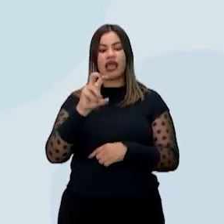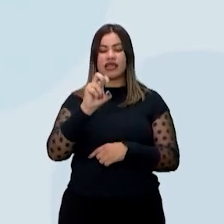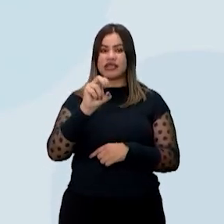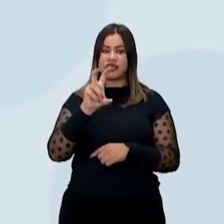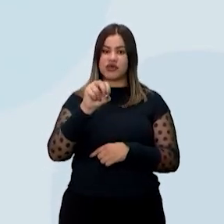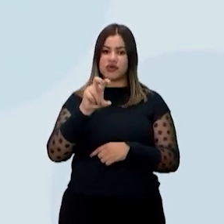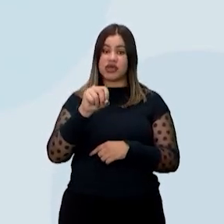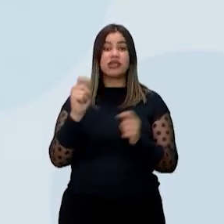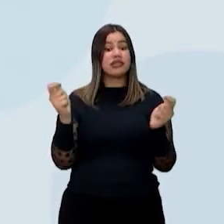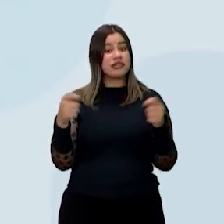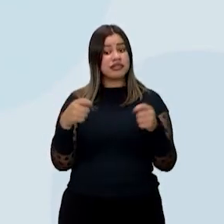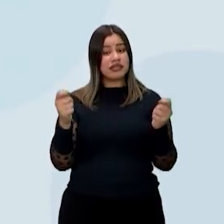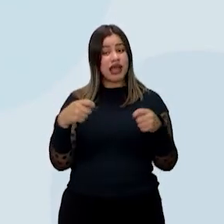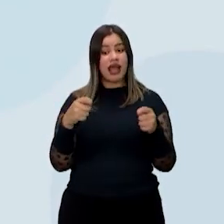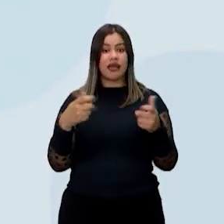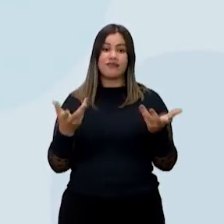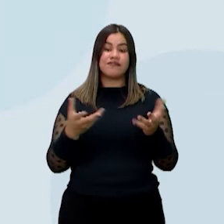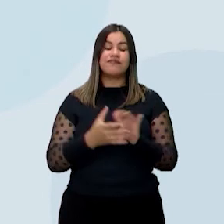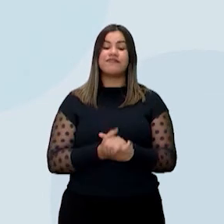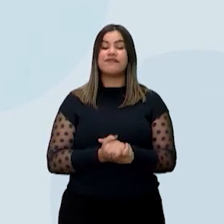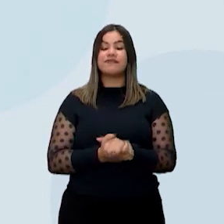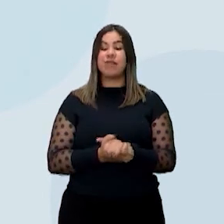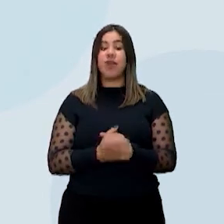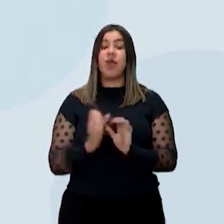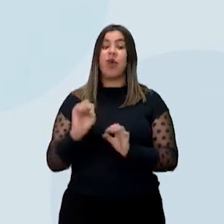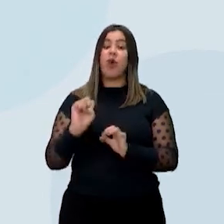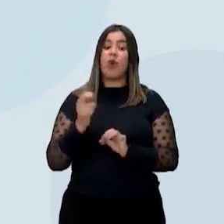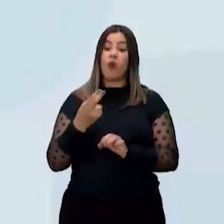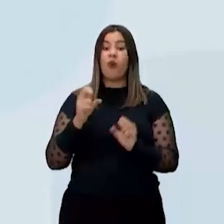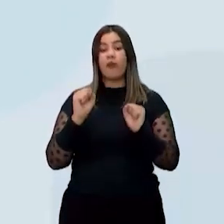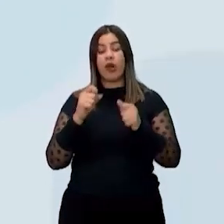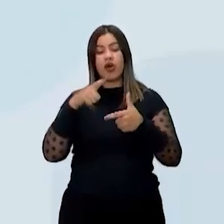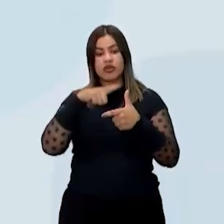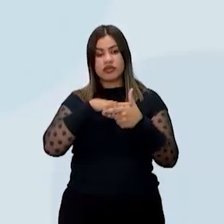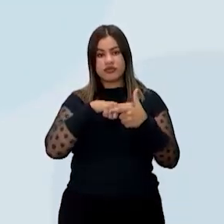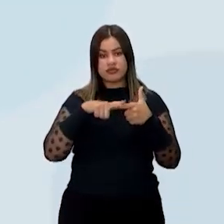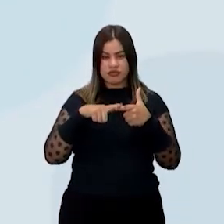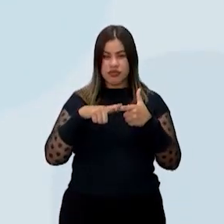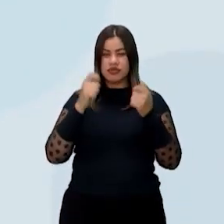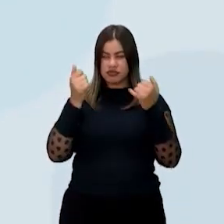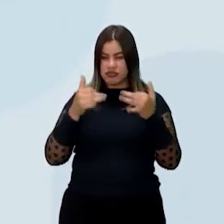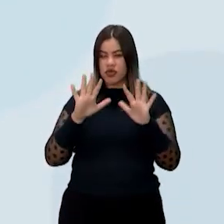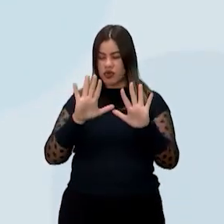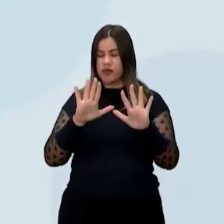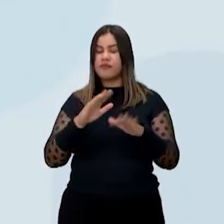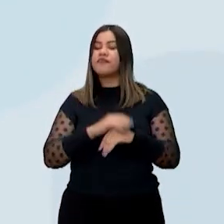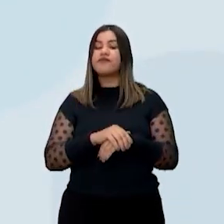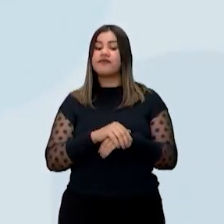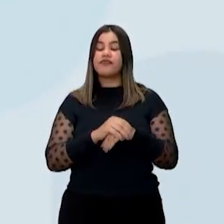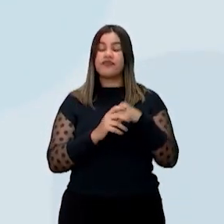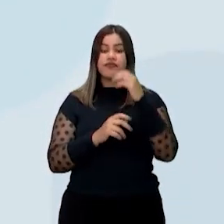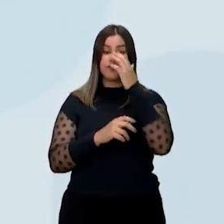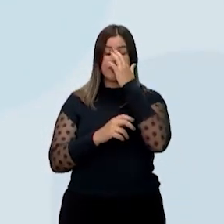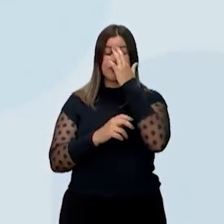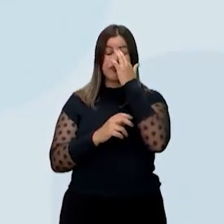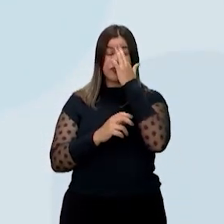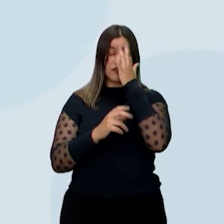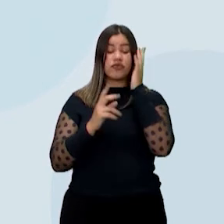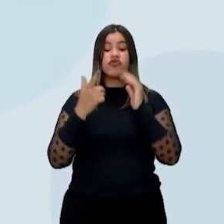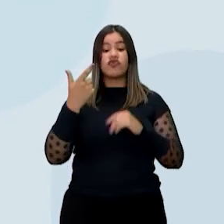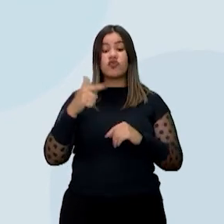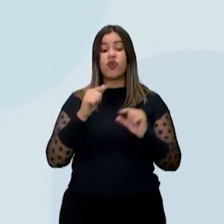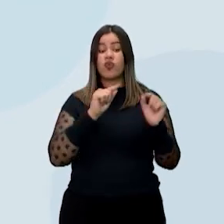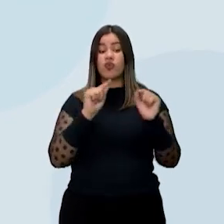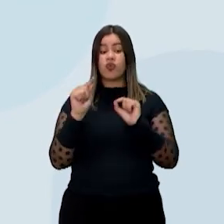uma possibilidade de resolver. Ou então, você pode fazer divisões, eu já explico isso. O mesmo eu vou pensar aqui, ó.